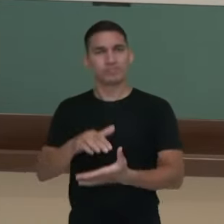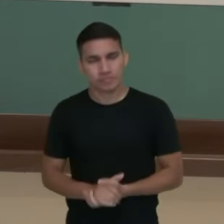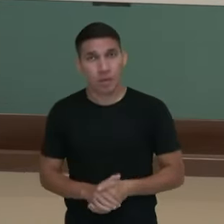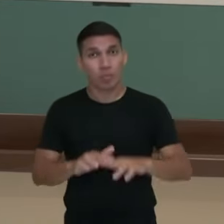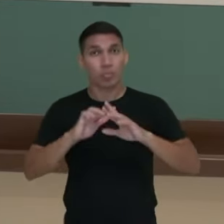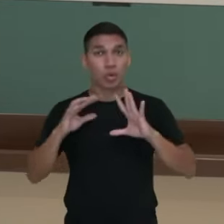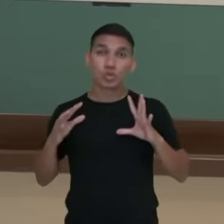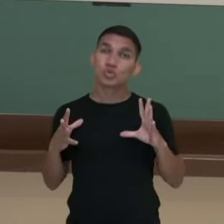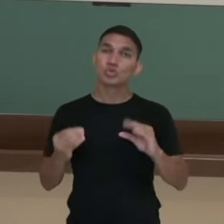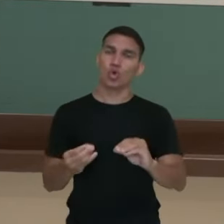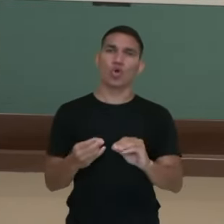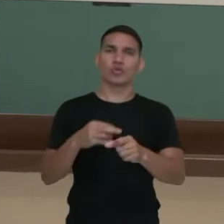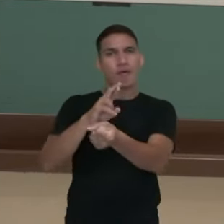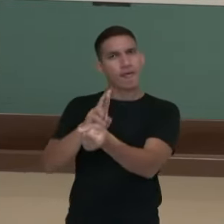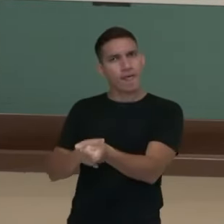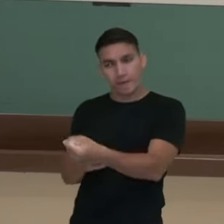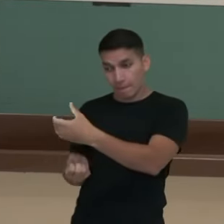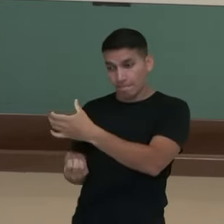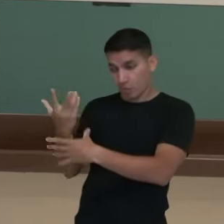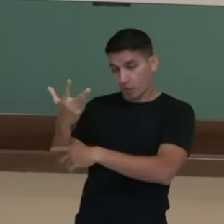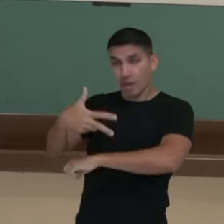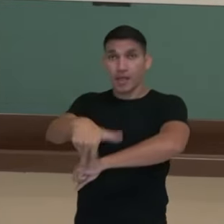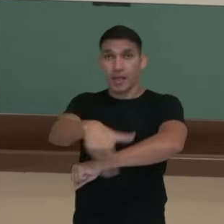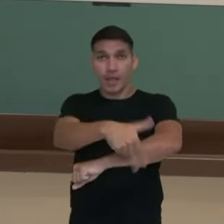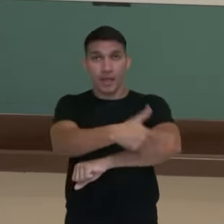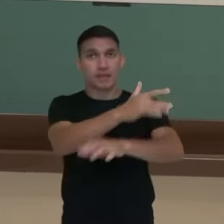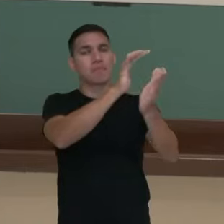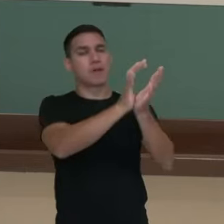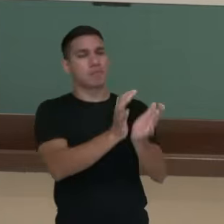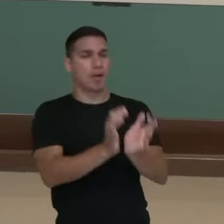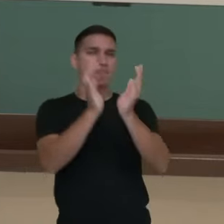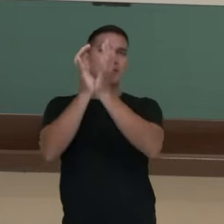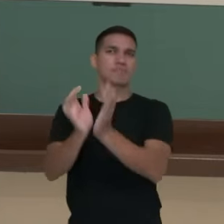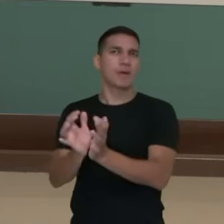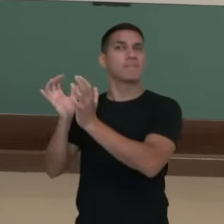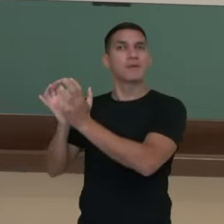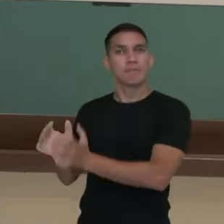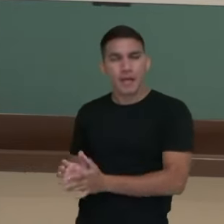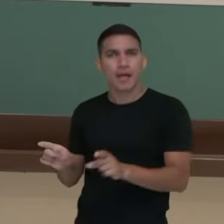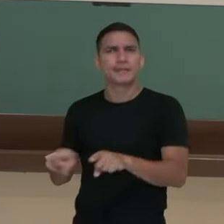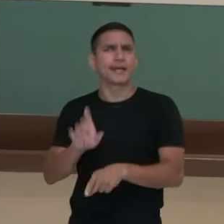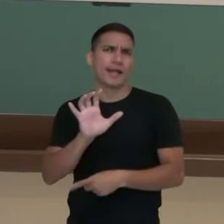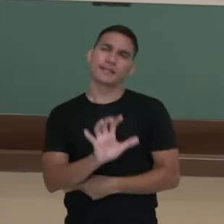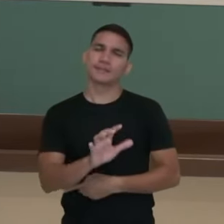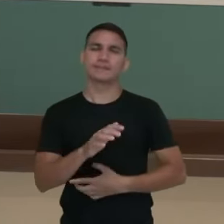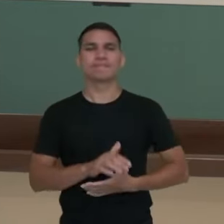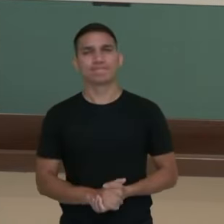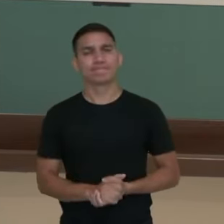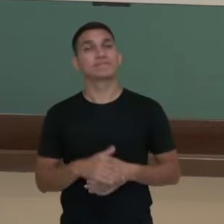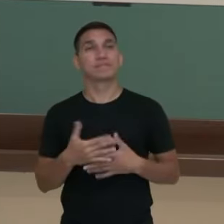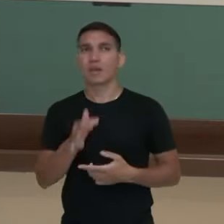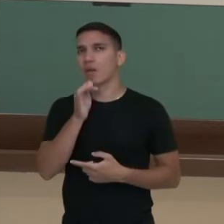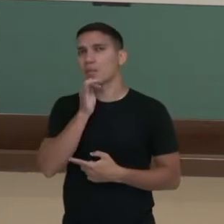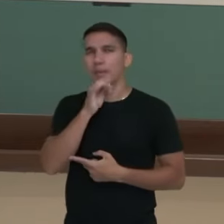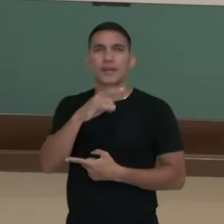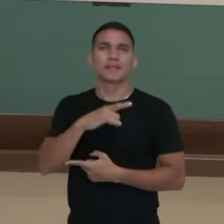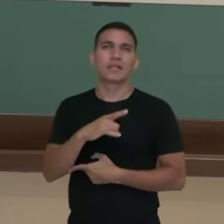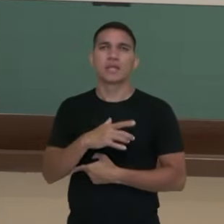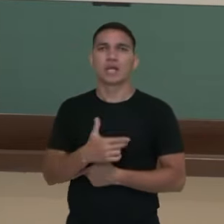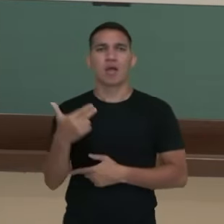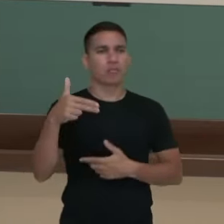os ritmos que têm essa origem são classificados como danças urbanas ou street dance. Por exemplo, o